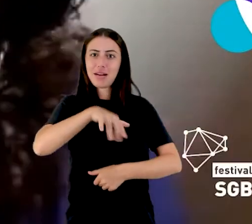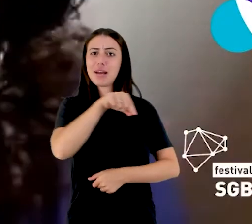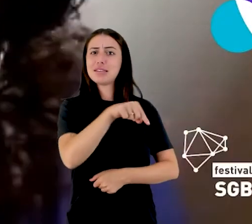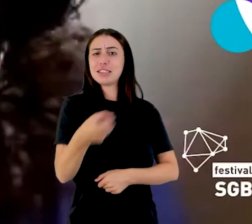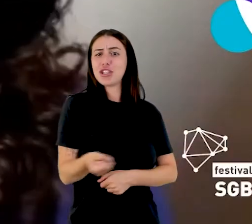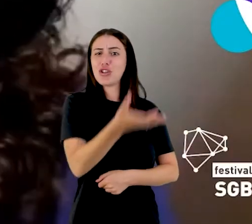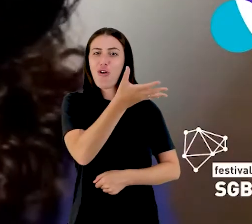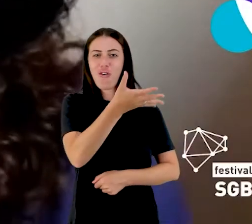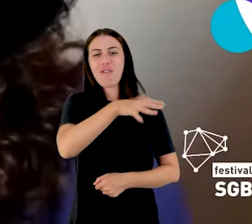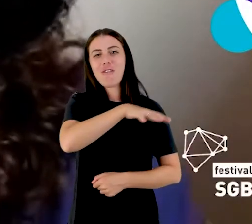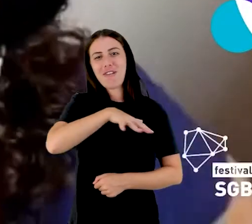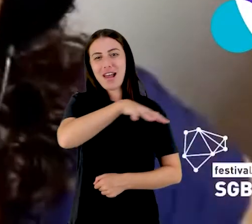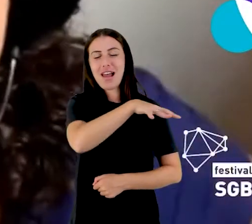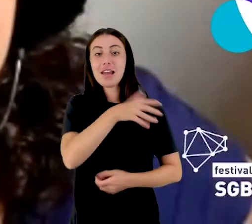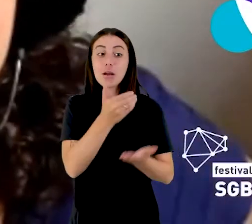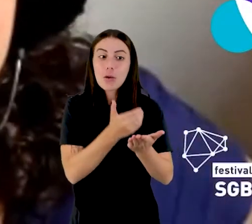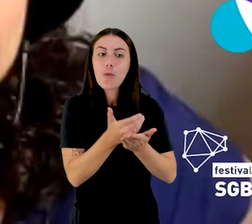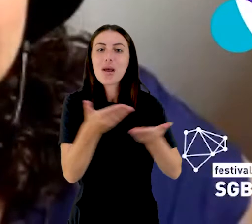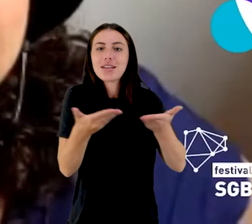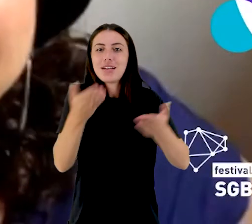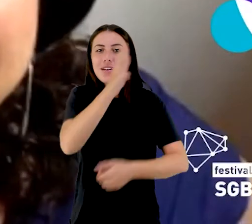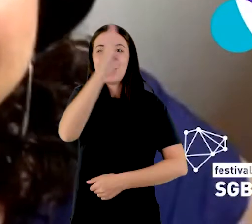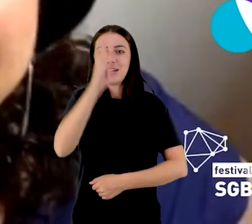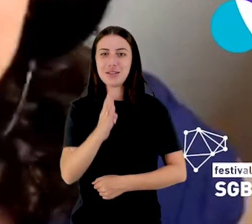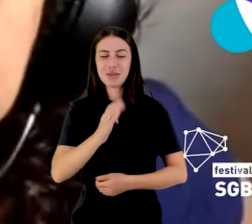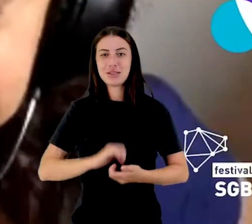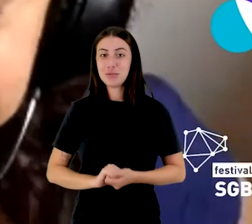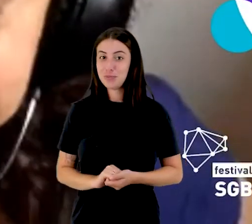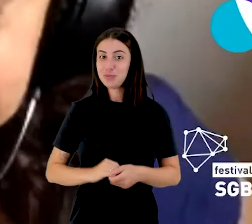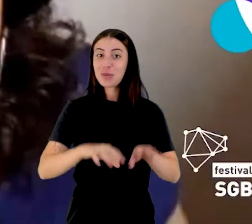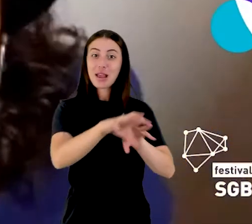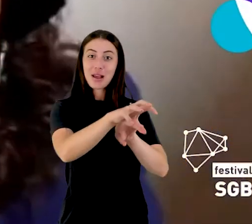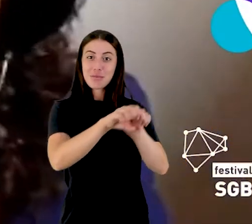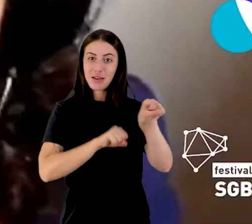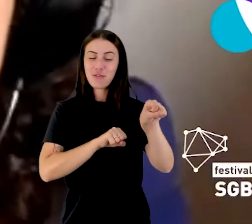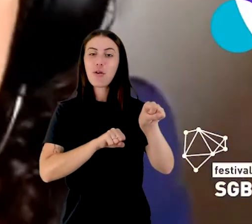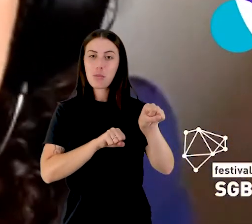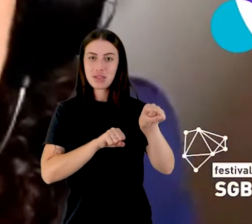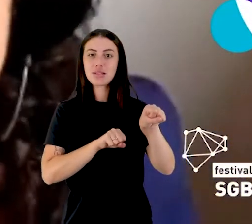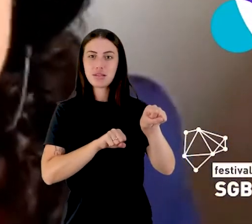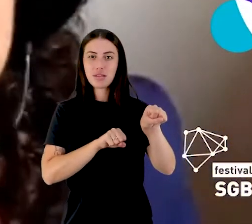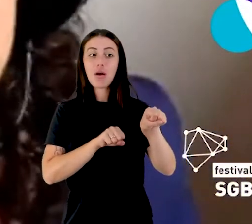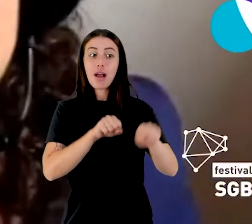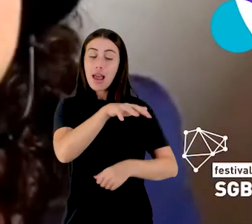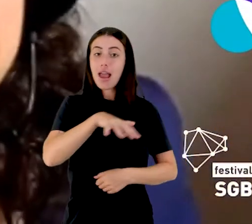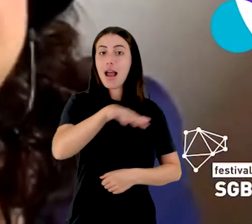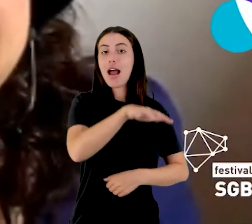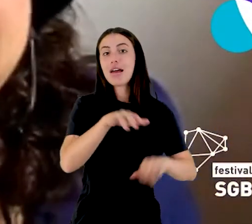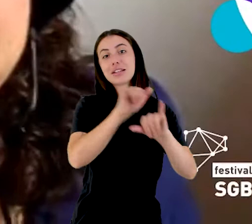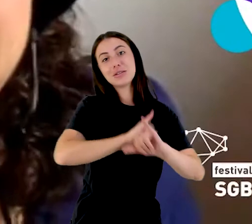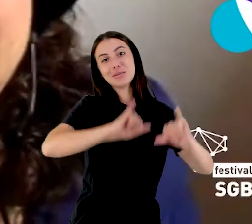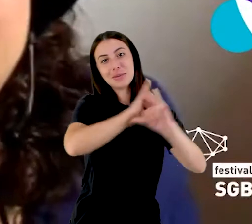é que eu cheguei aqui, né? Já que é um trabalho tão novo, que está emergindo